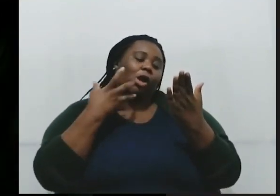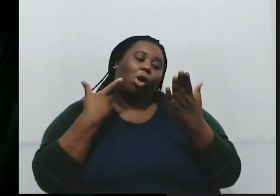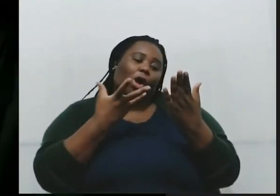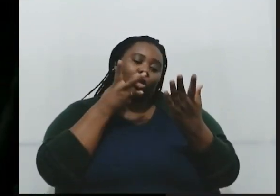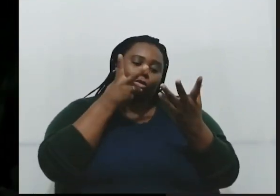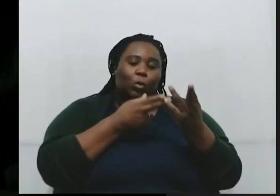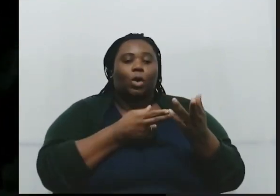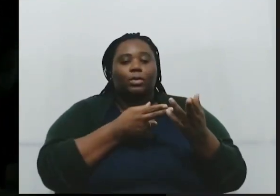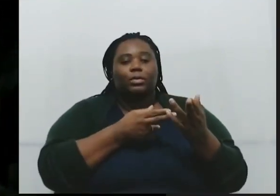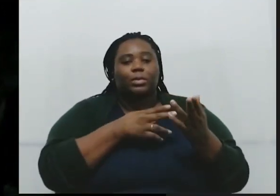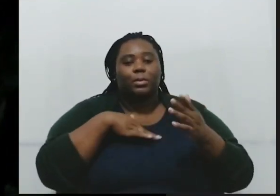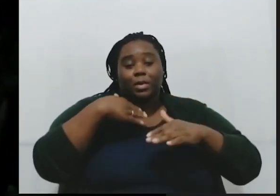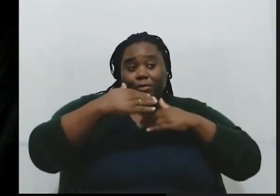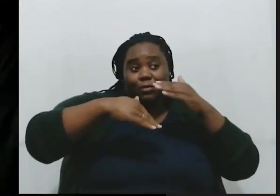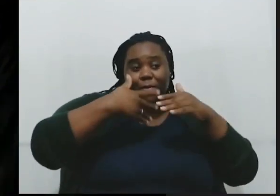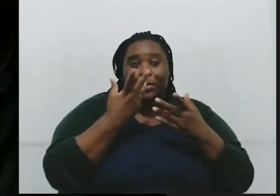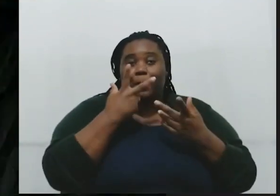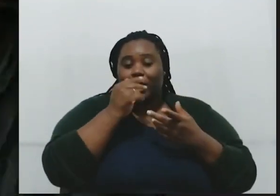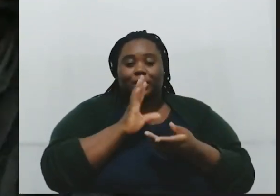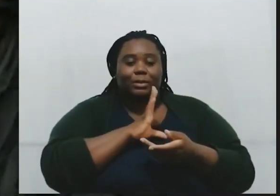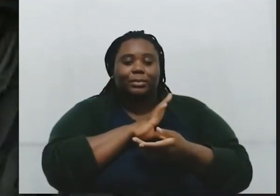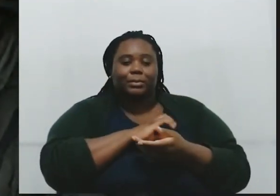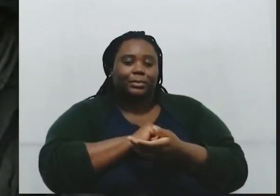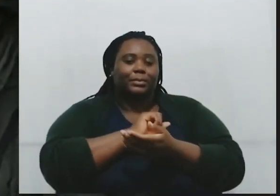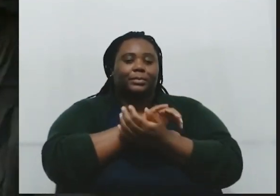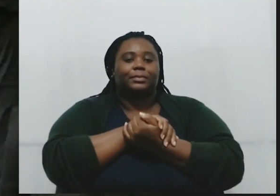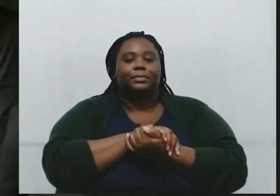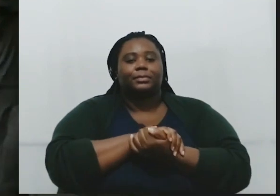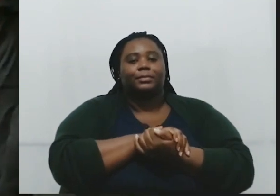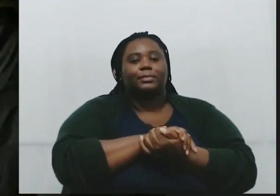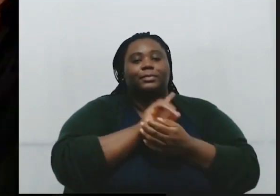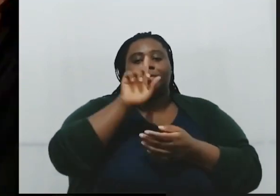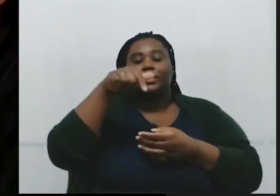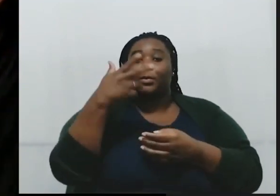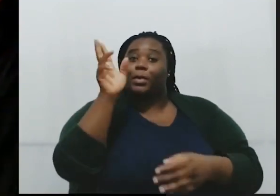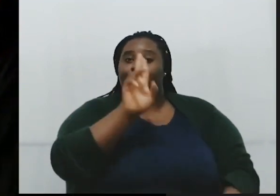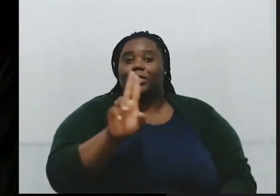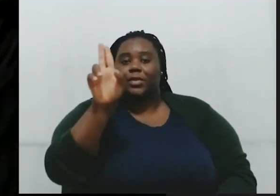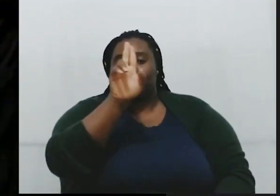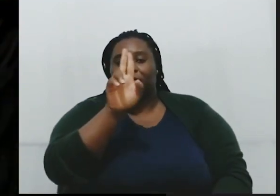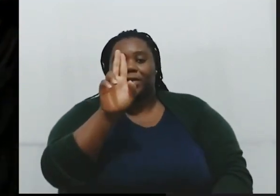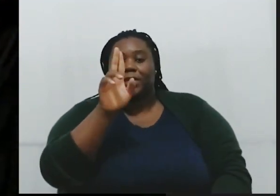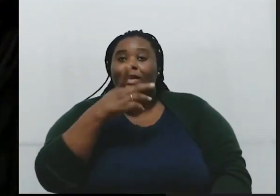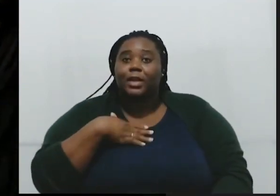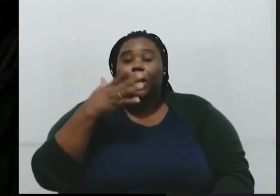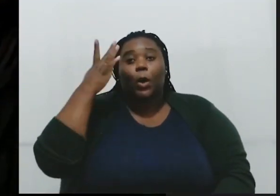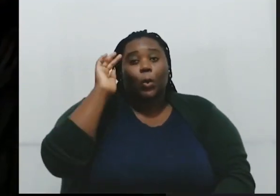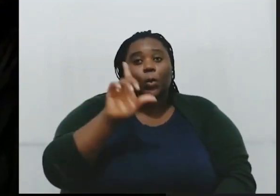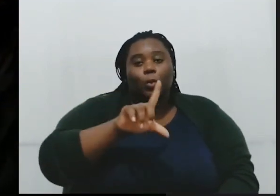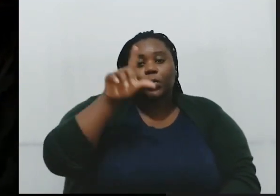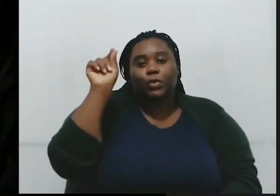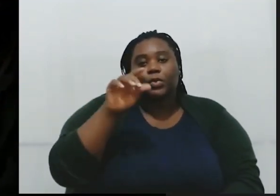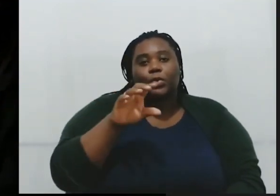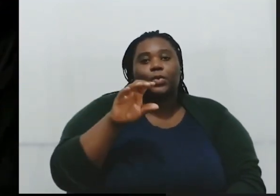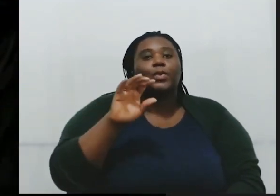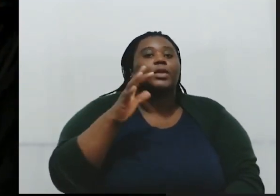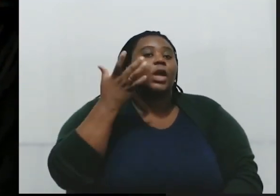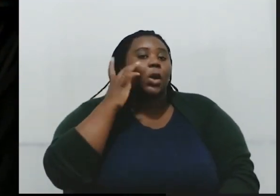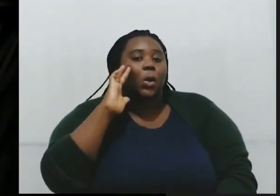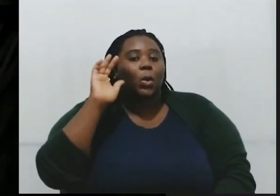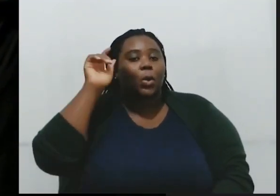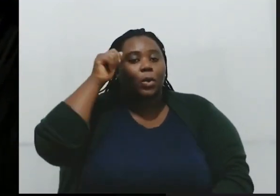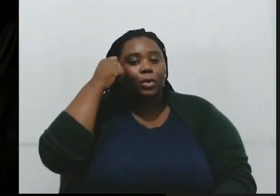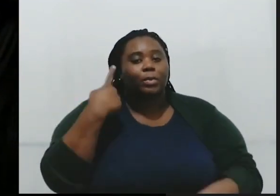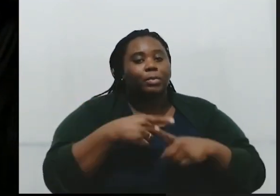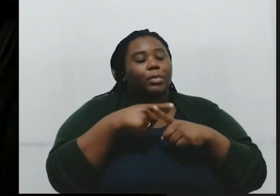vem a universidade, eu decidi ir para Ouro Preto, que era um lugar que eu achava que seria mais acessível, e fui fazer licenciatura, né, na